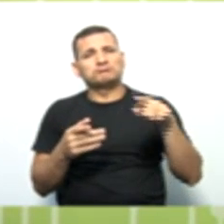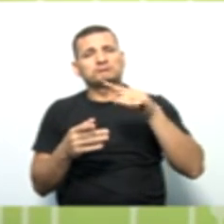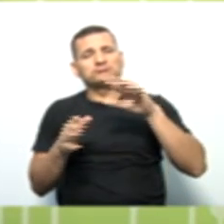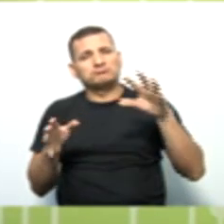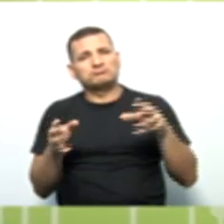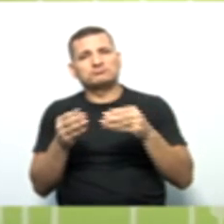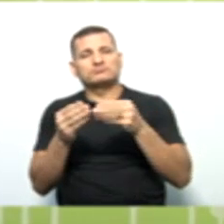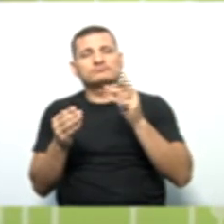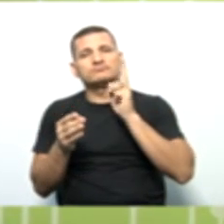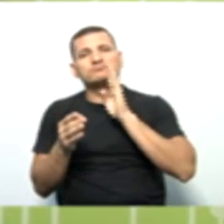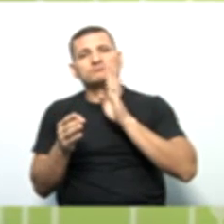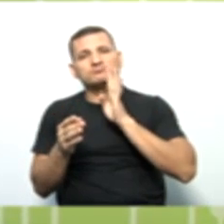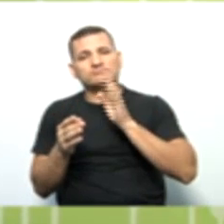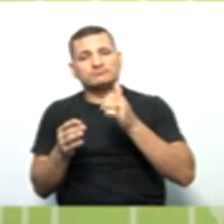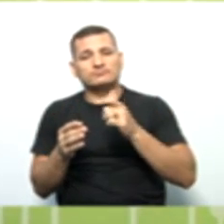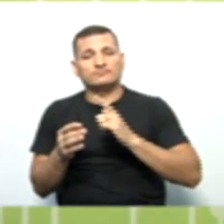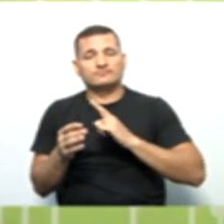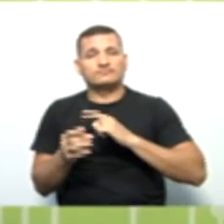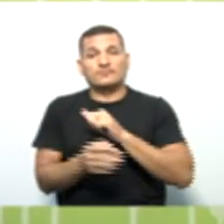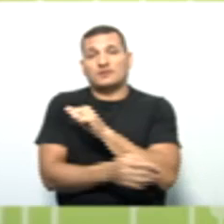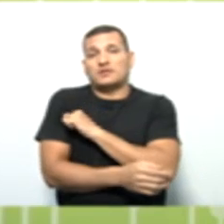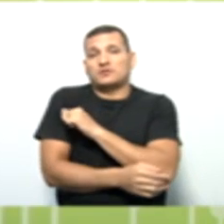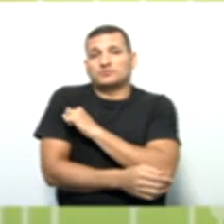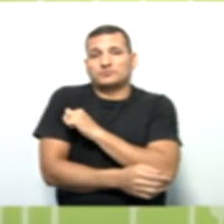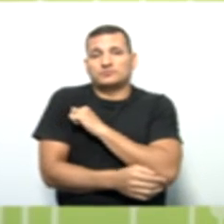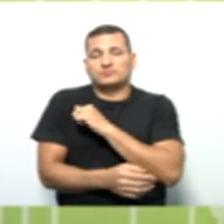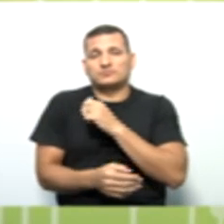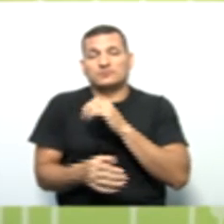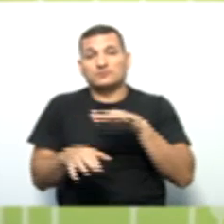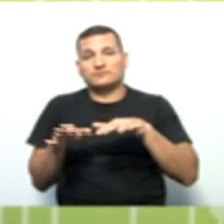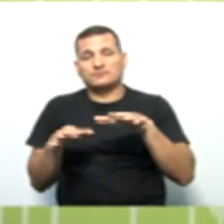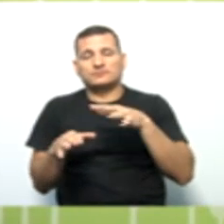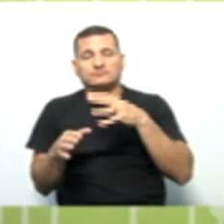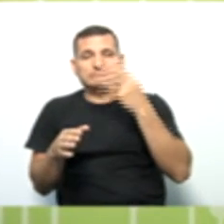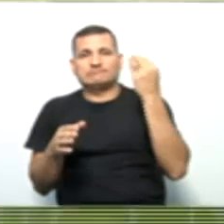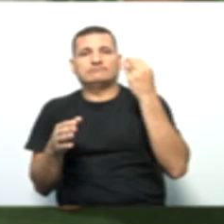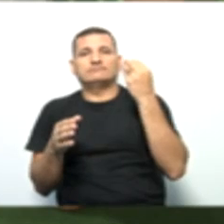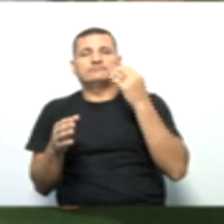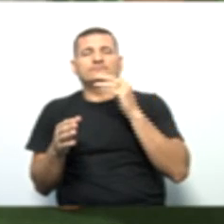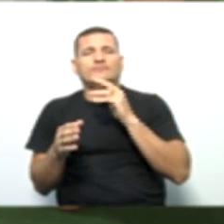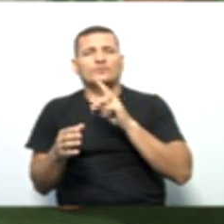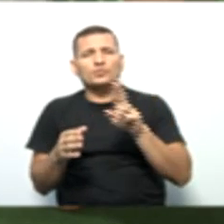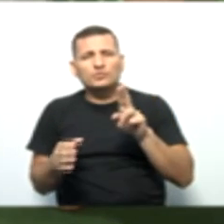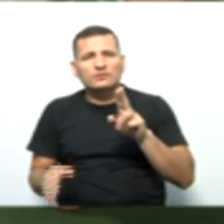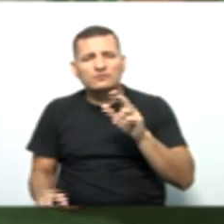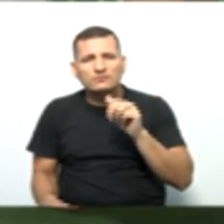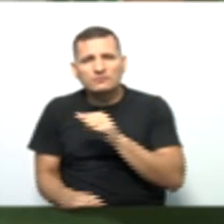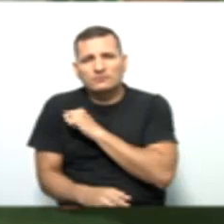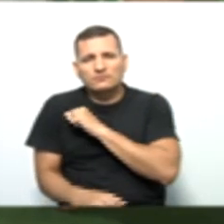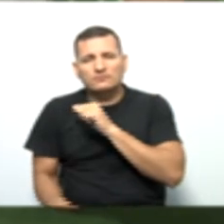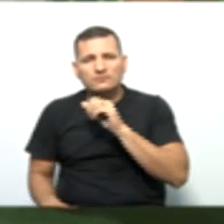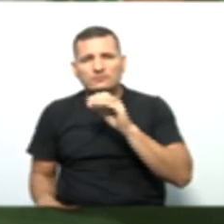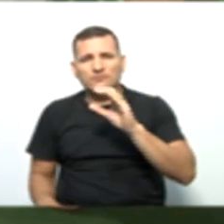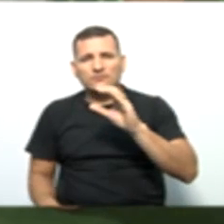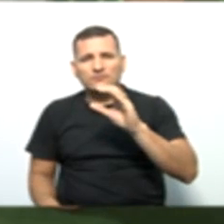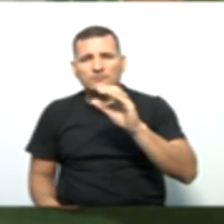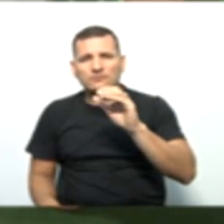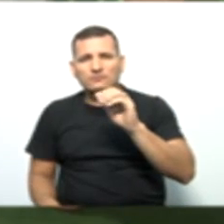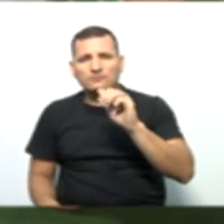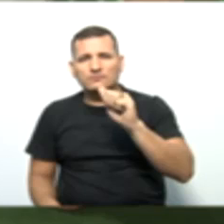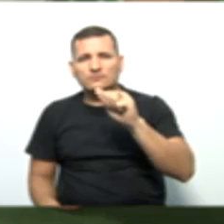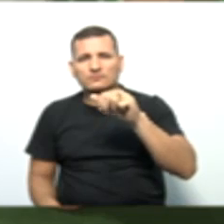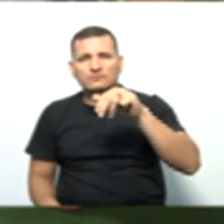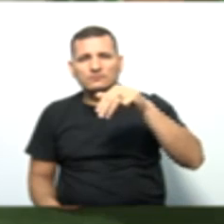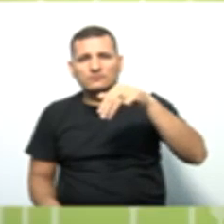contribuições bem legais. Teve uma aluna, eu tenho que anotar aqui, professora, porque eu esqueço o nome do Camila, pessoal, né? A última que deu aquela resposta bem grande. Isso, que dá